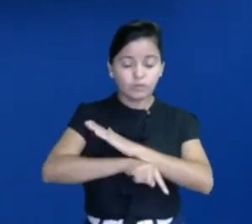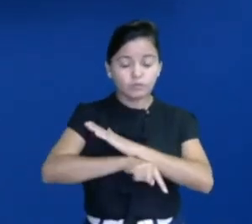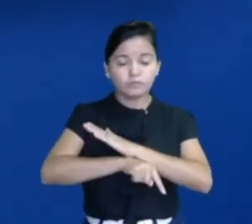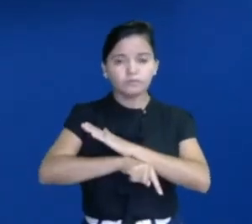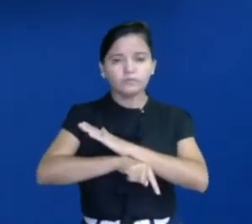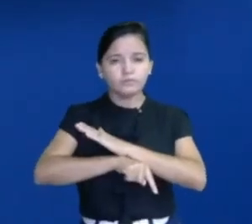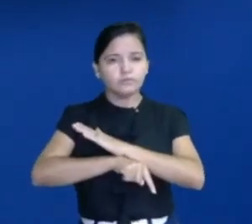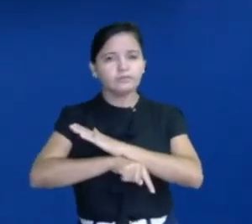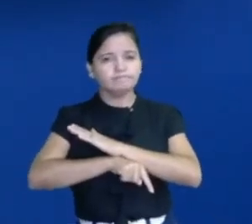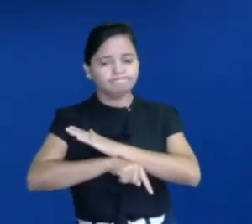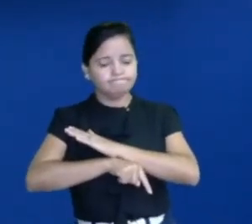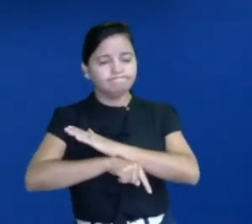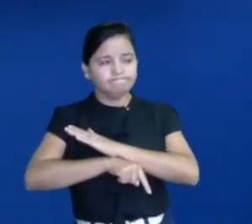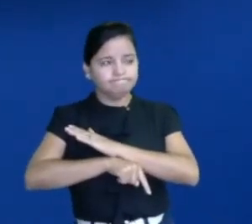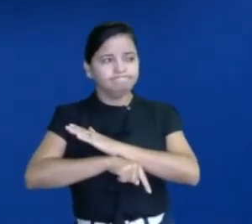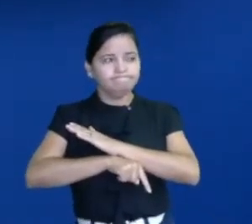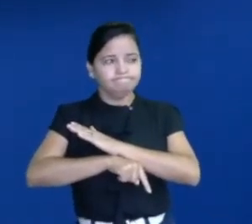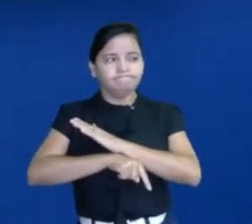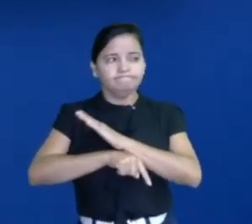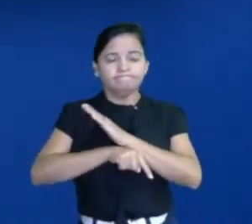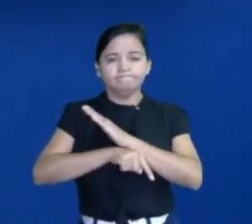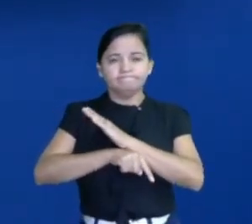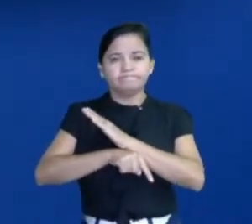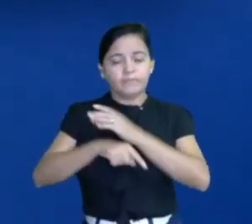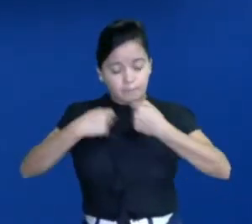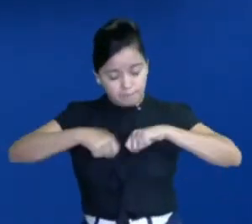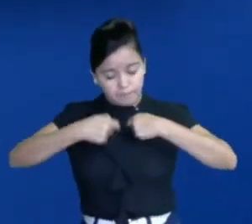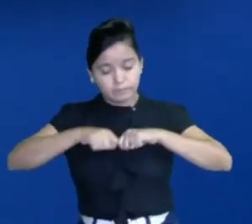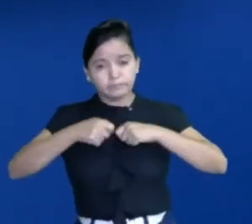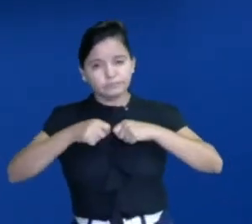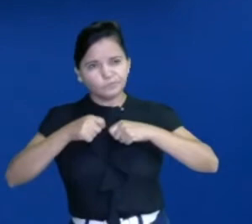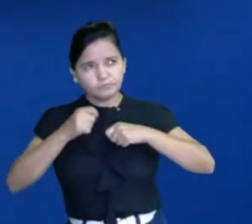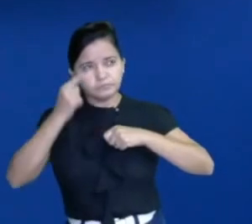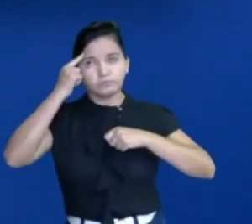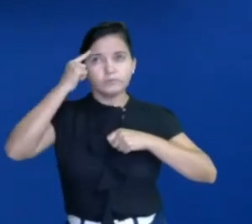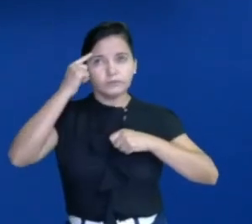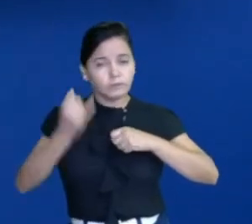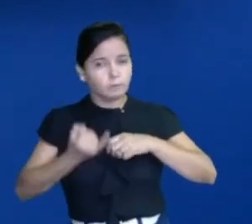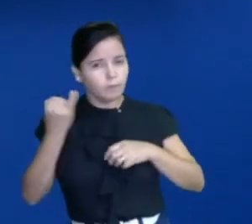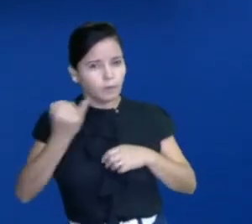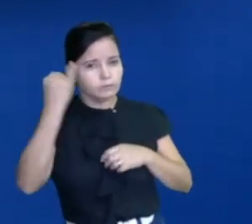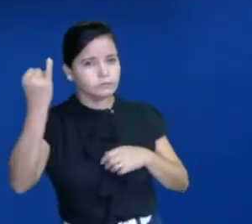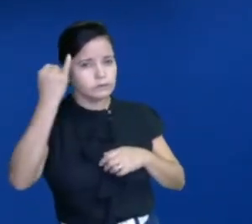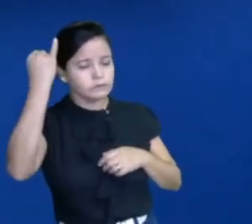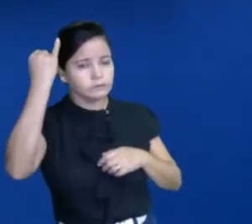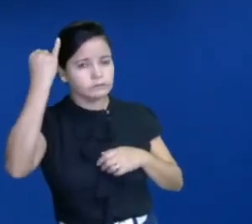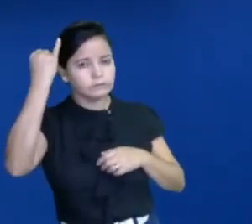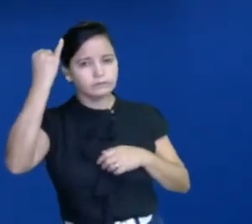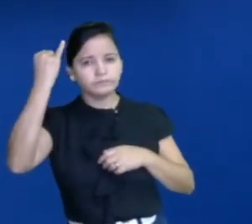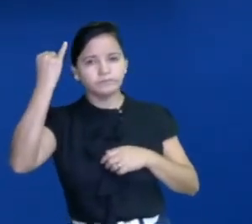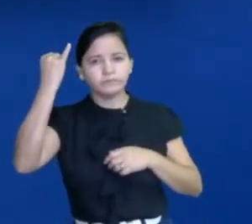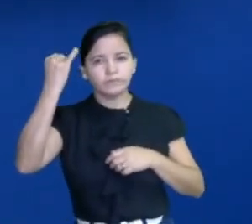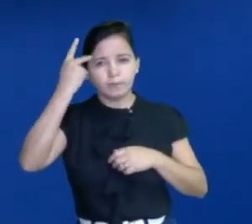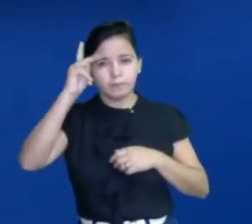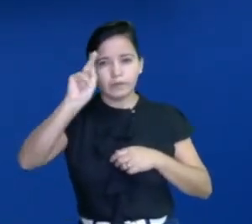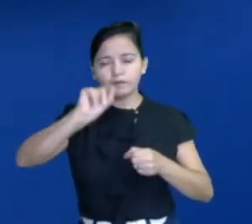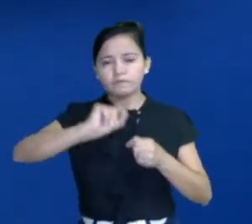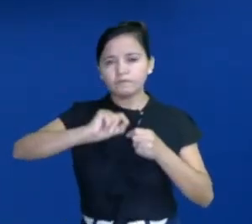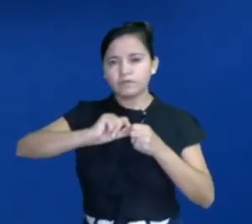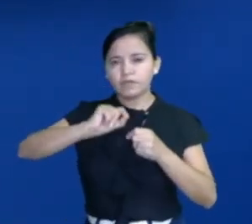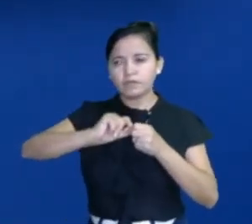adentro, eles acharam necessário ou organizaram-se para